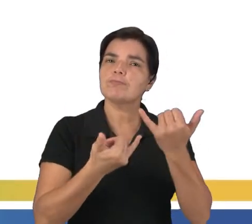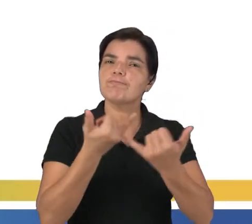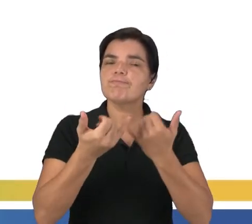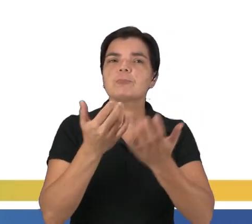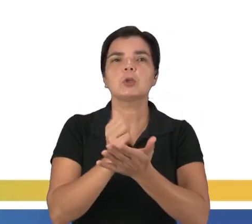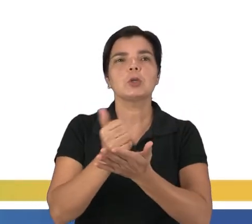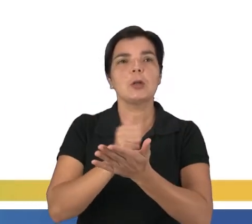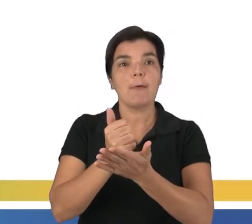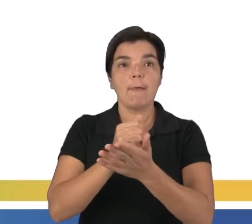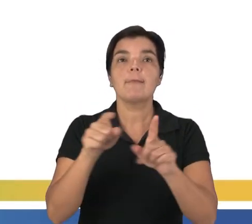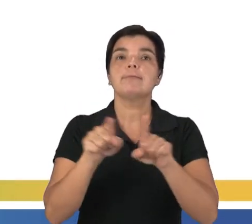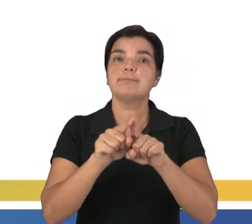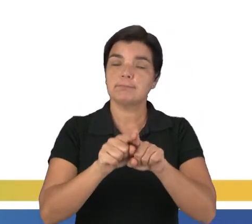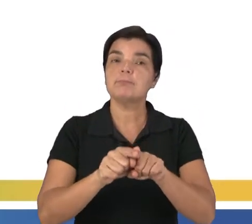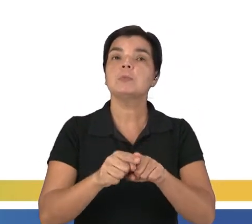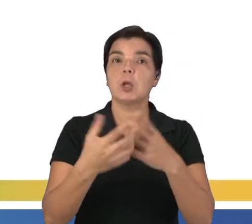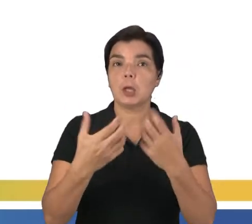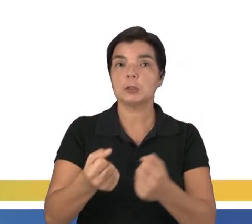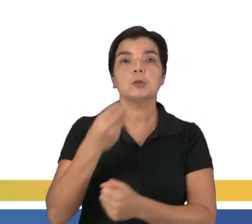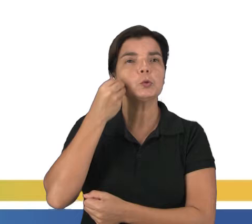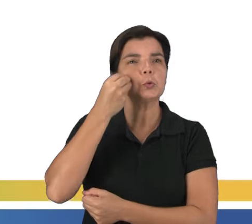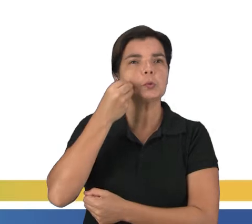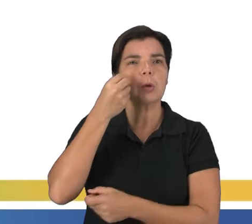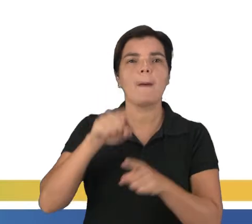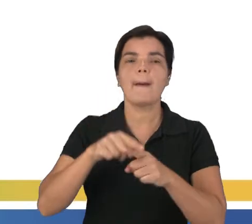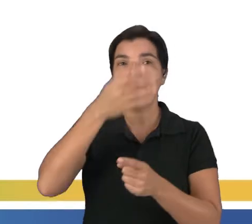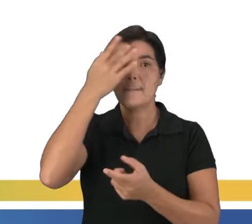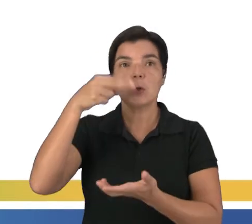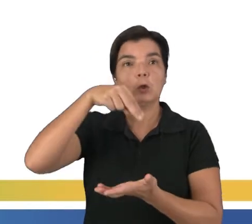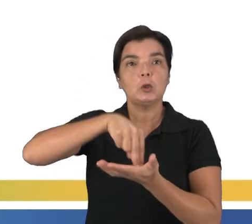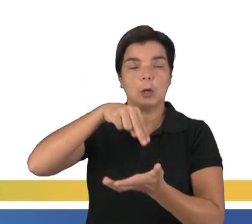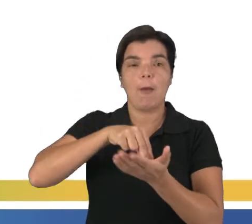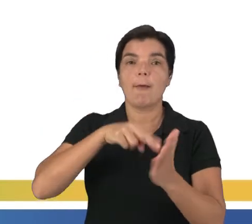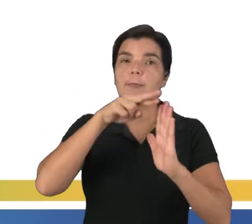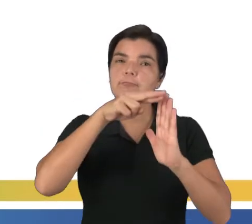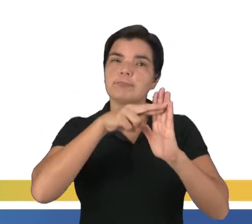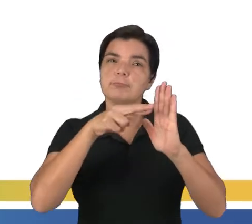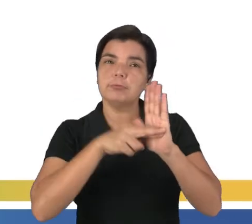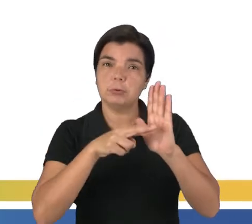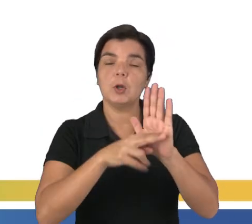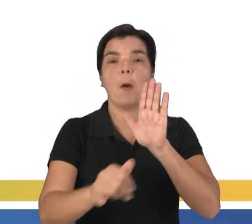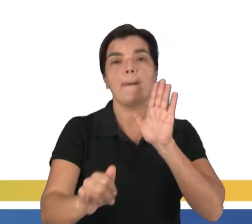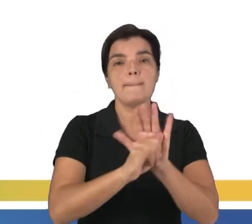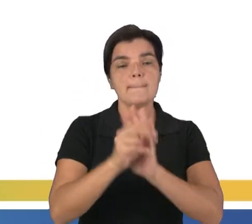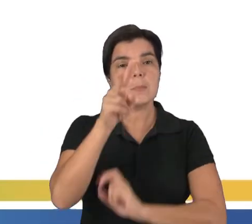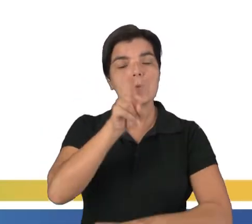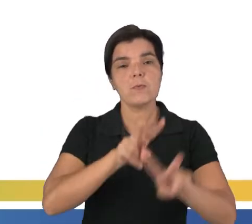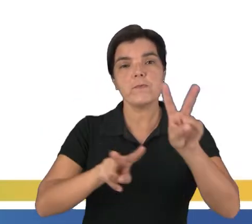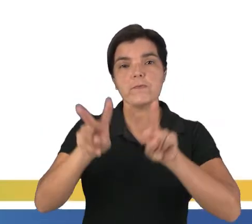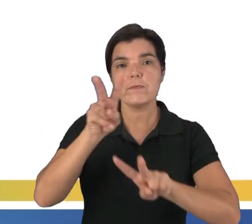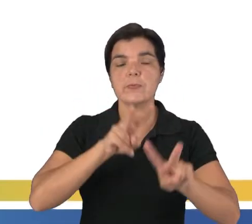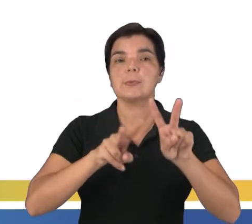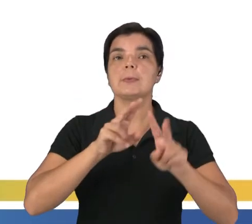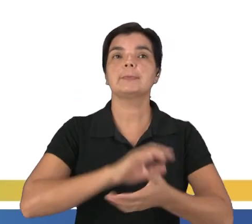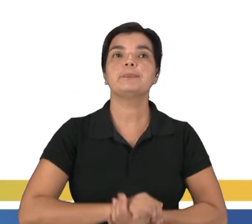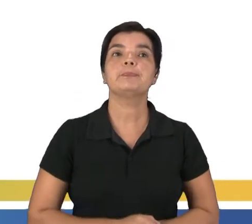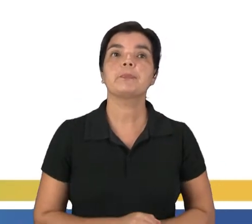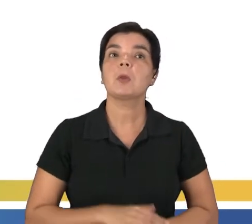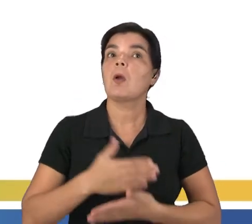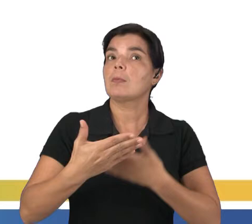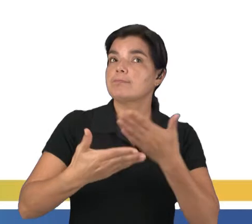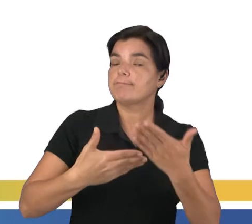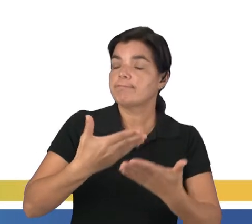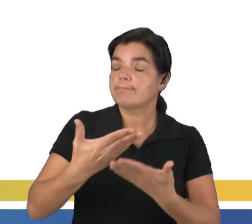de jogos recebe relevância ao criar experiências, definir personagens, criar regras e identidade